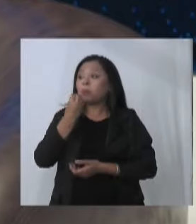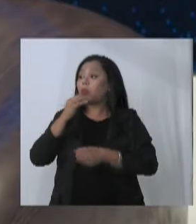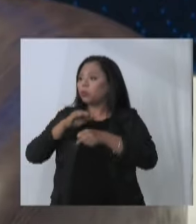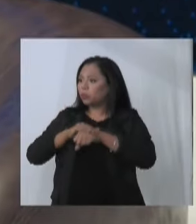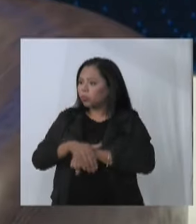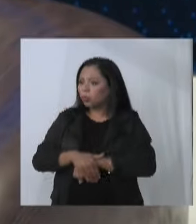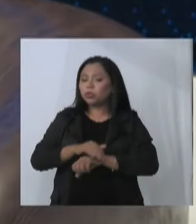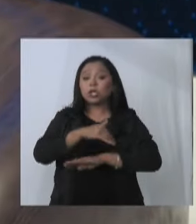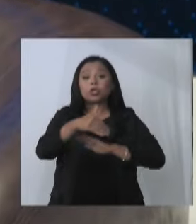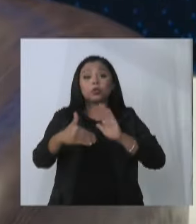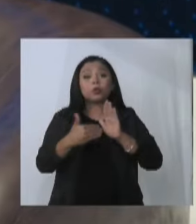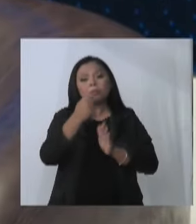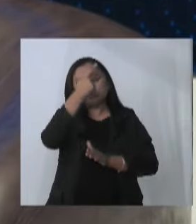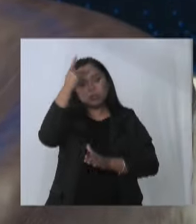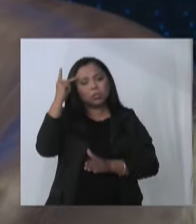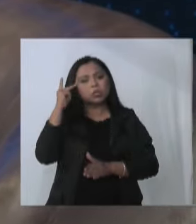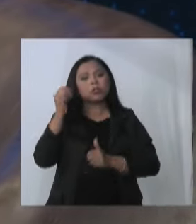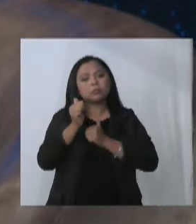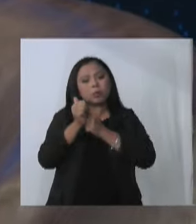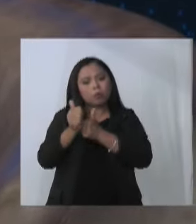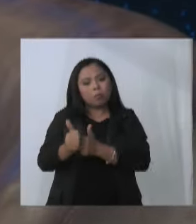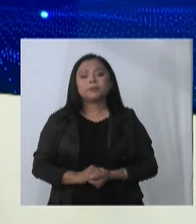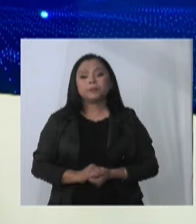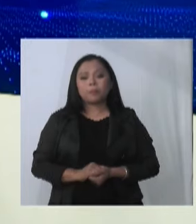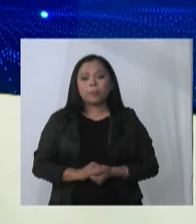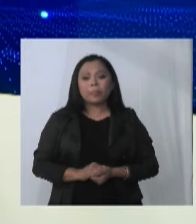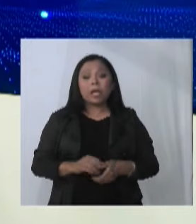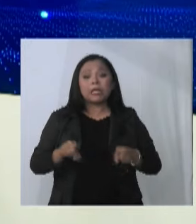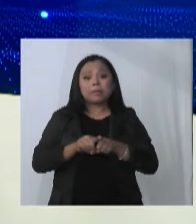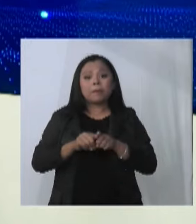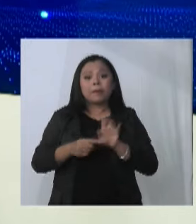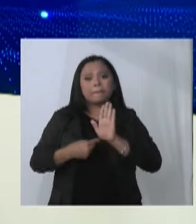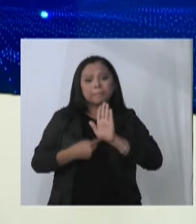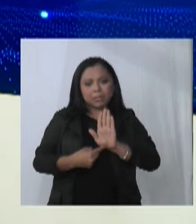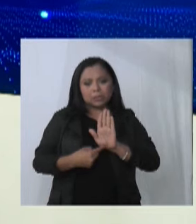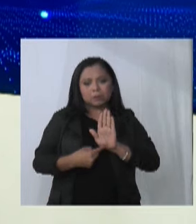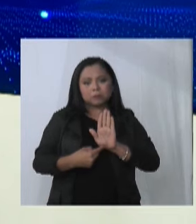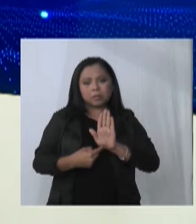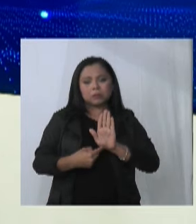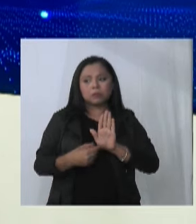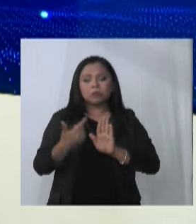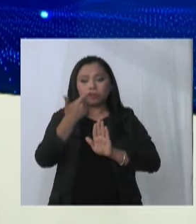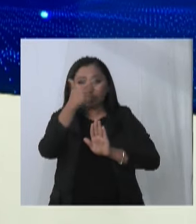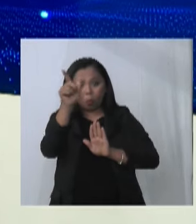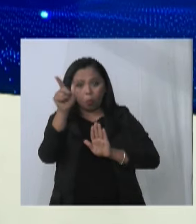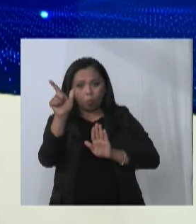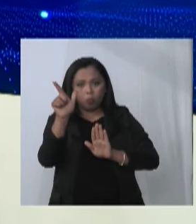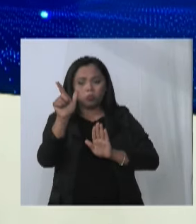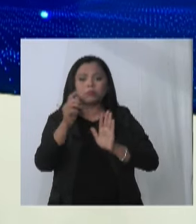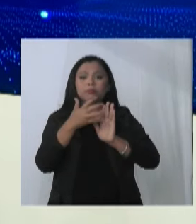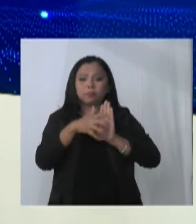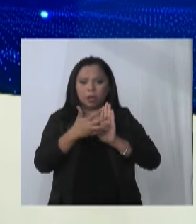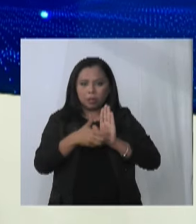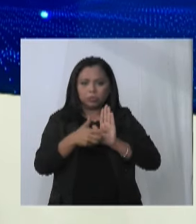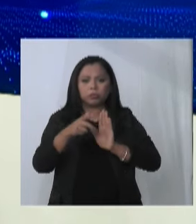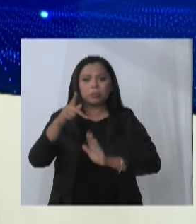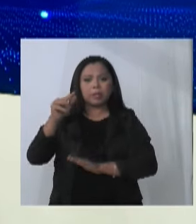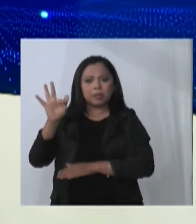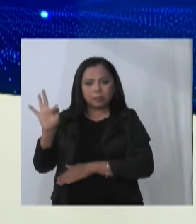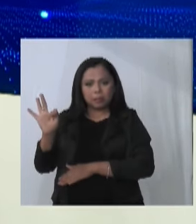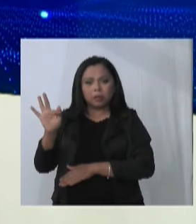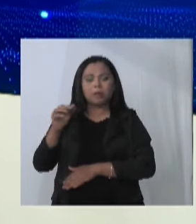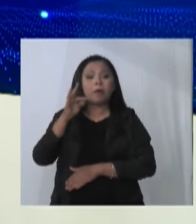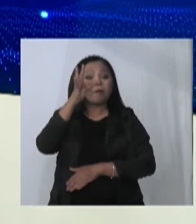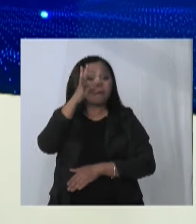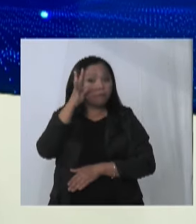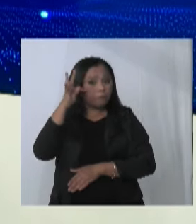a todas as pessoas que nos acompanham nesse debate. Na sequência, o candidato do Partido dos Trabalhadores, Fábio